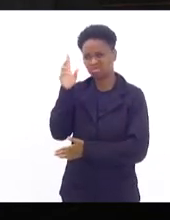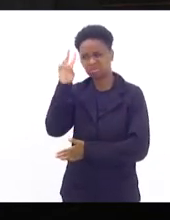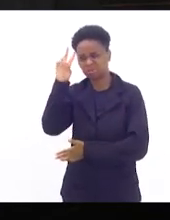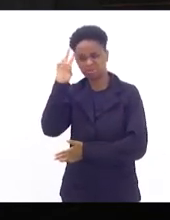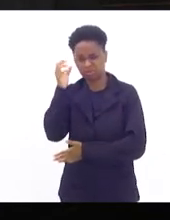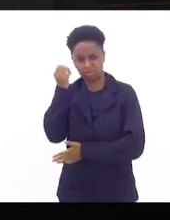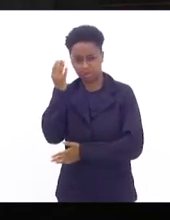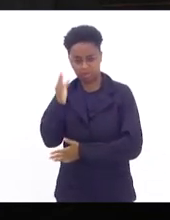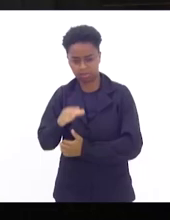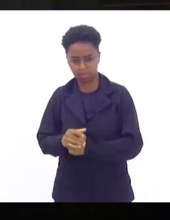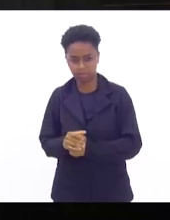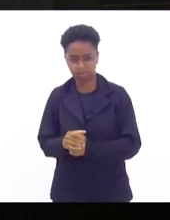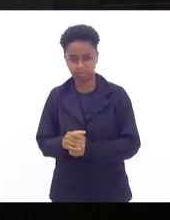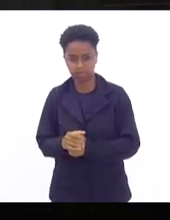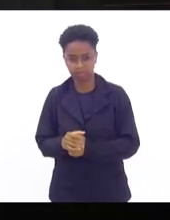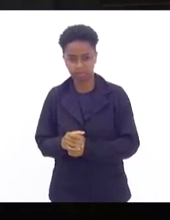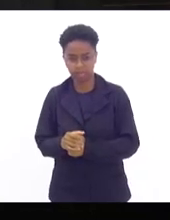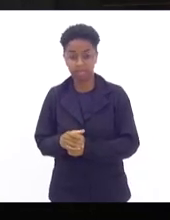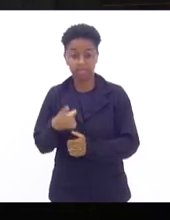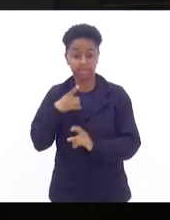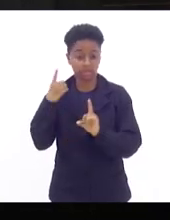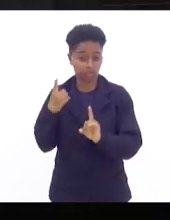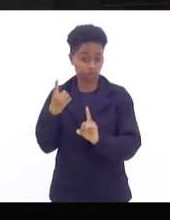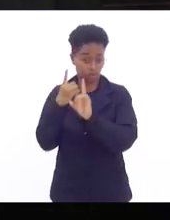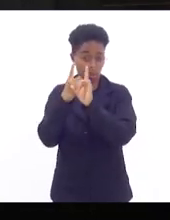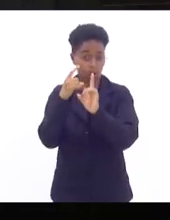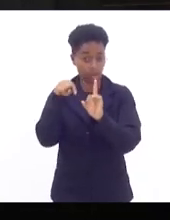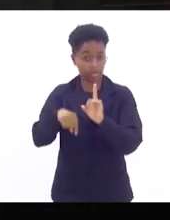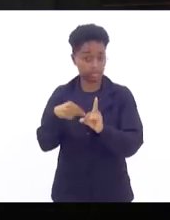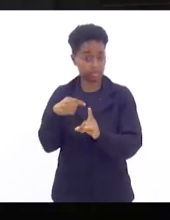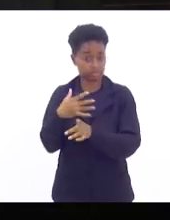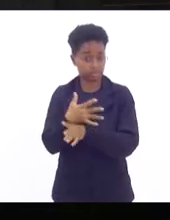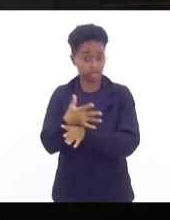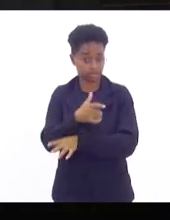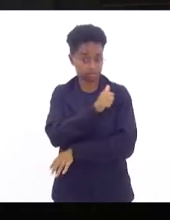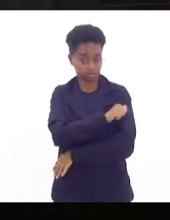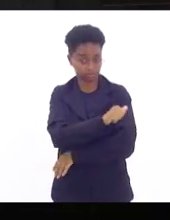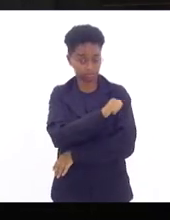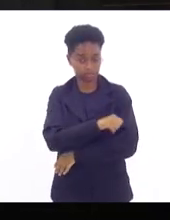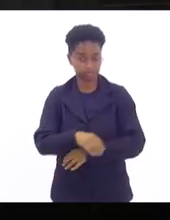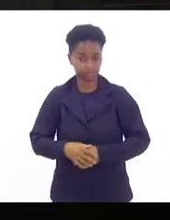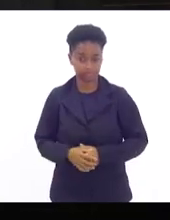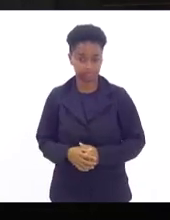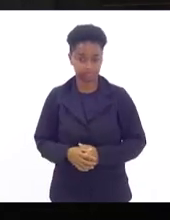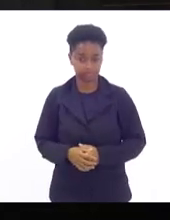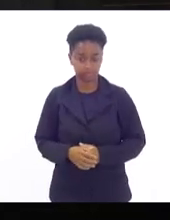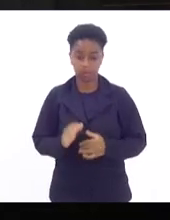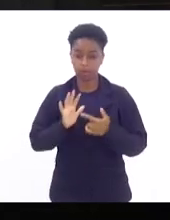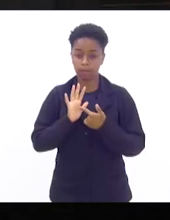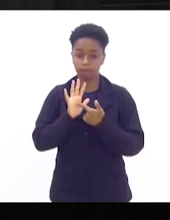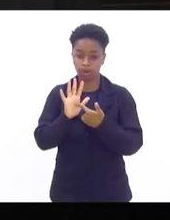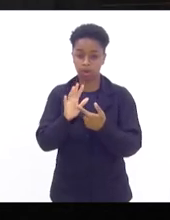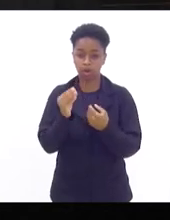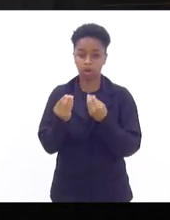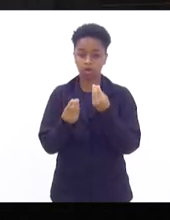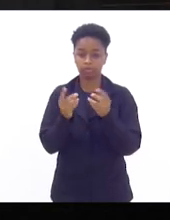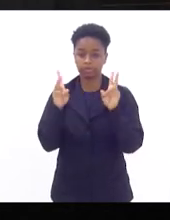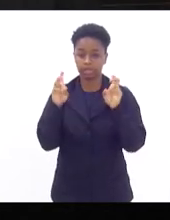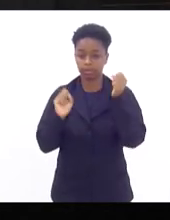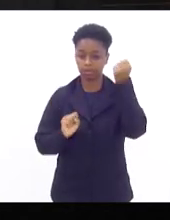segunda-feira, um grande encontro aqui na cidade do Rio de Janeiro sobre a indústria do